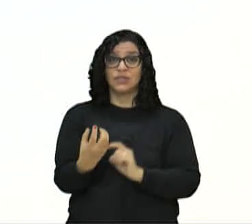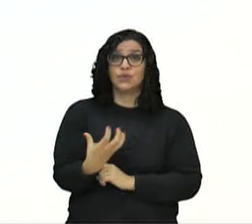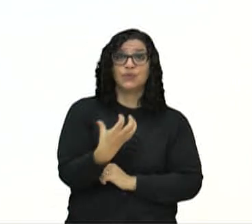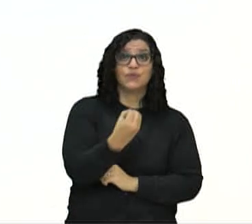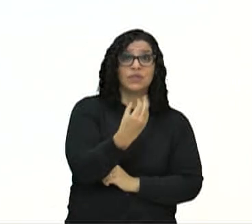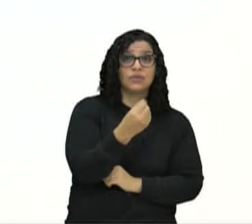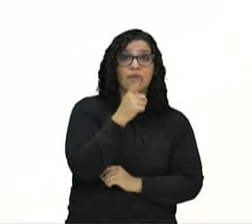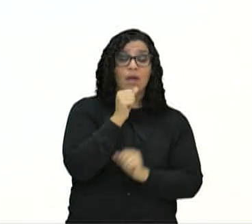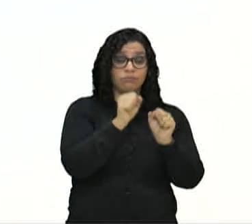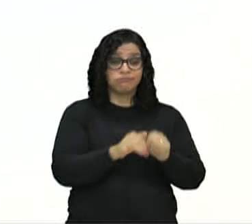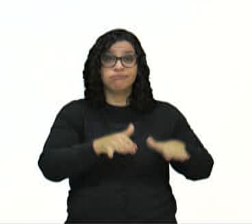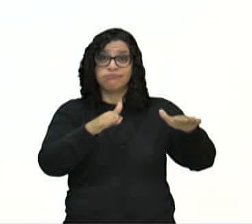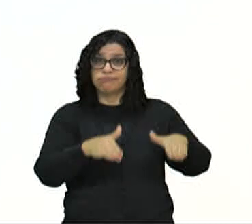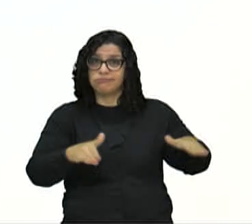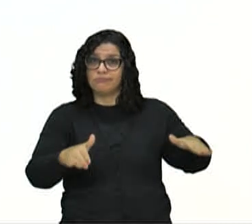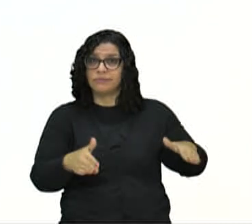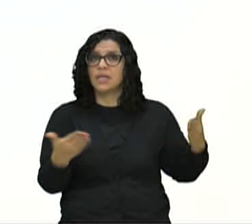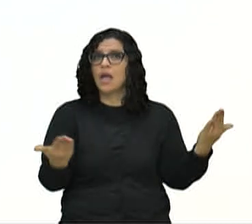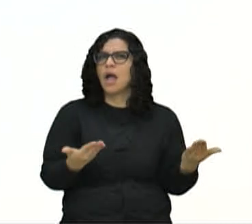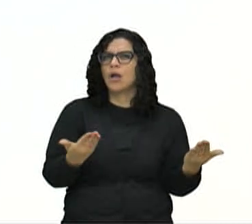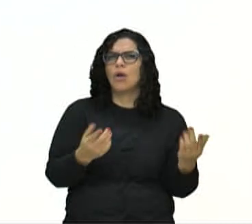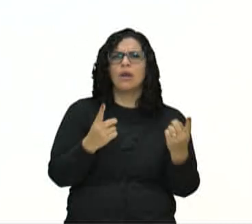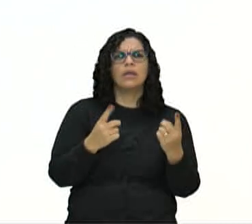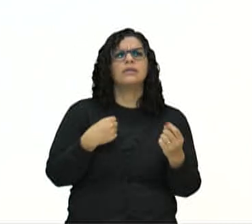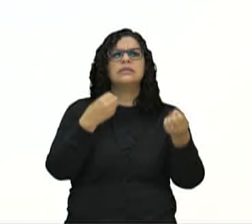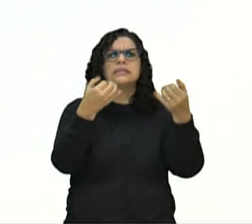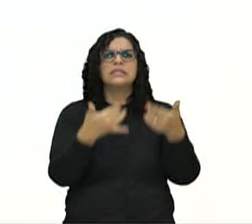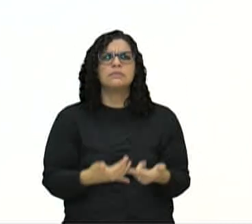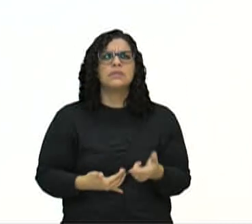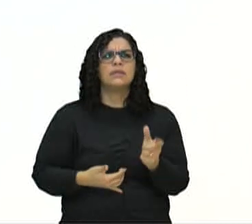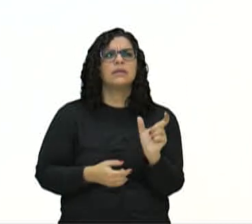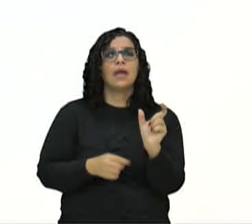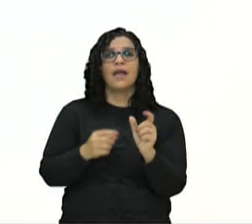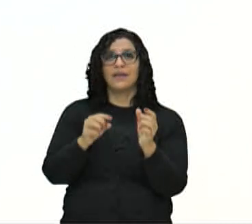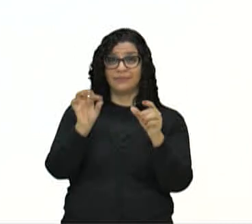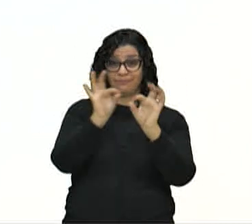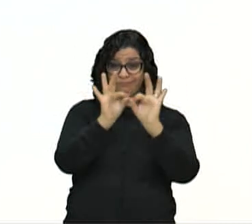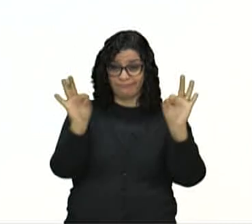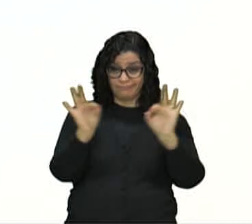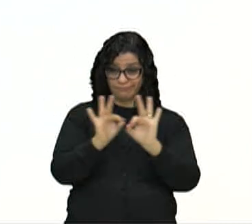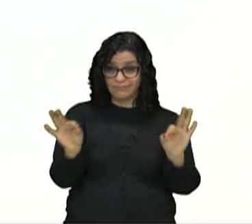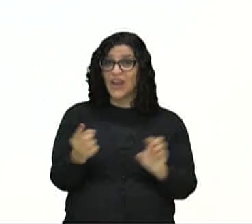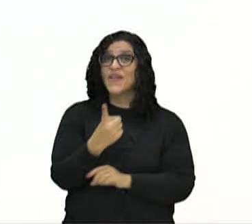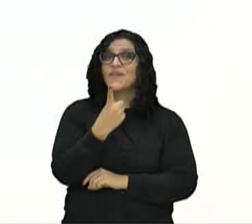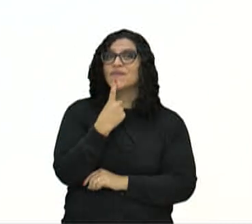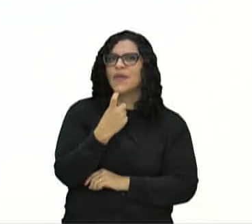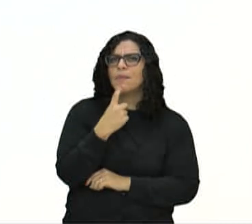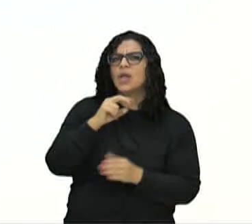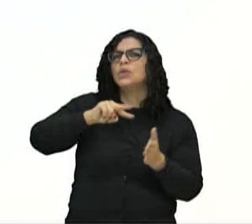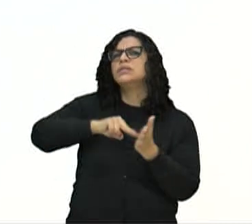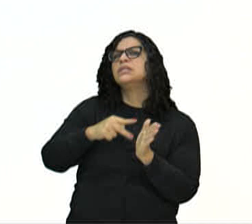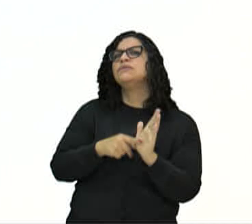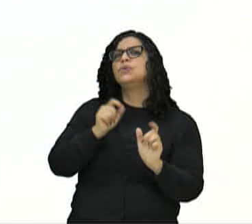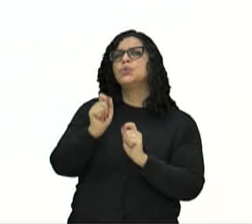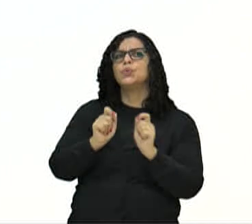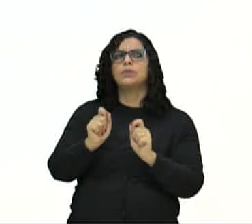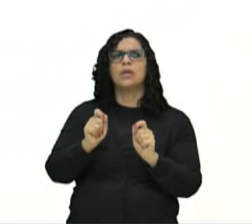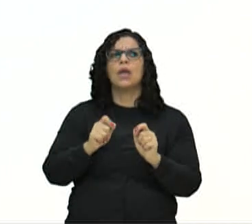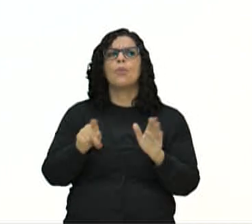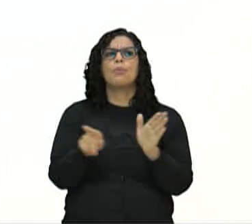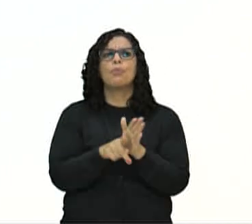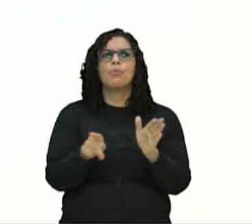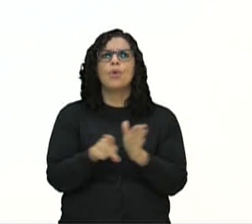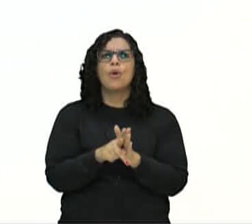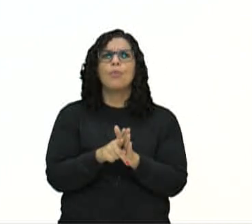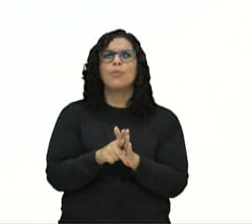mar. As expressões sublinhadas significam qual